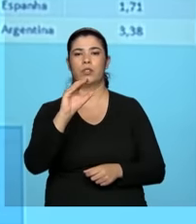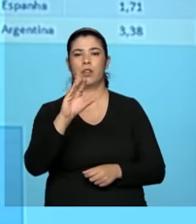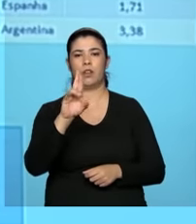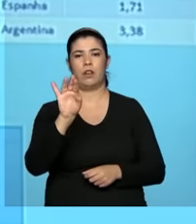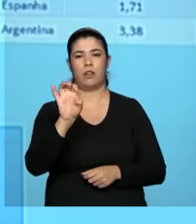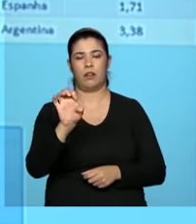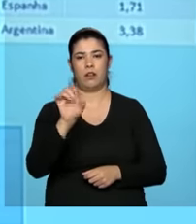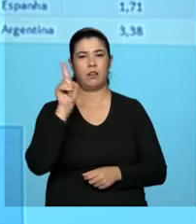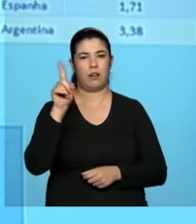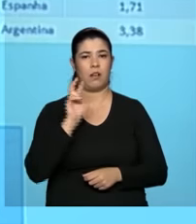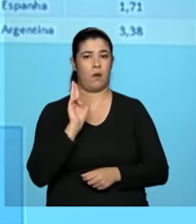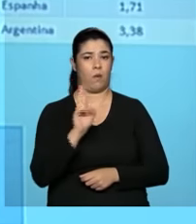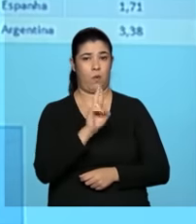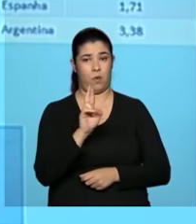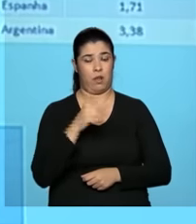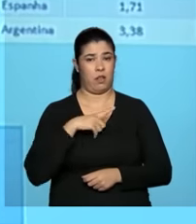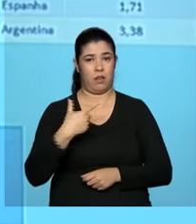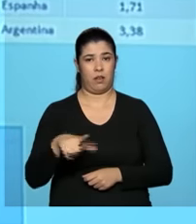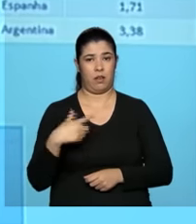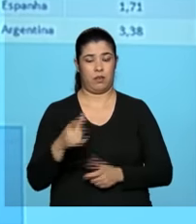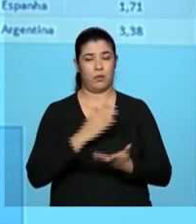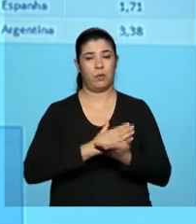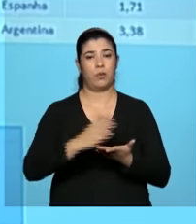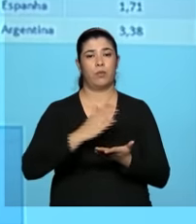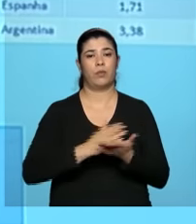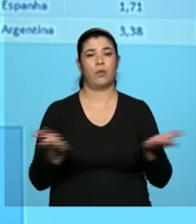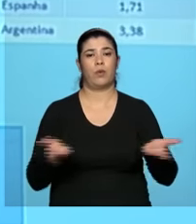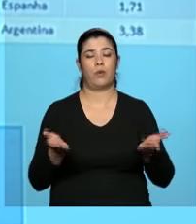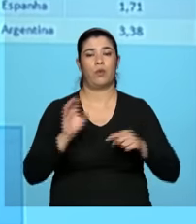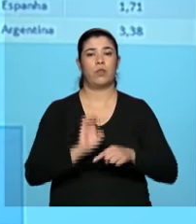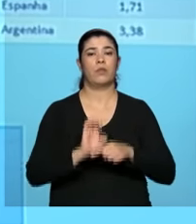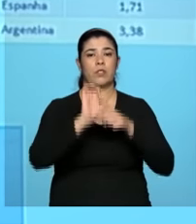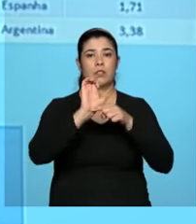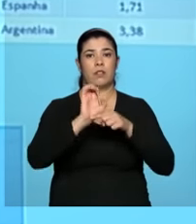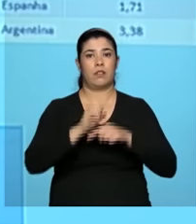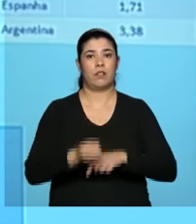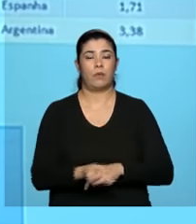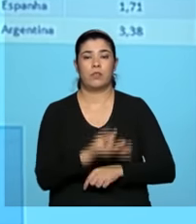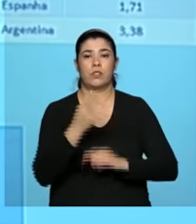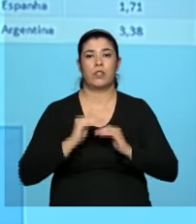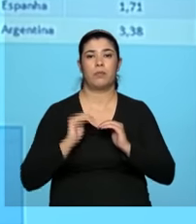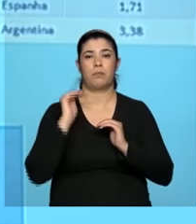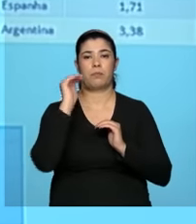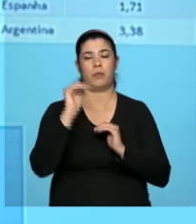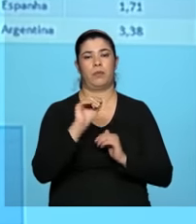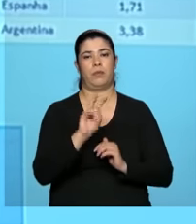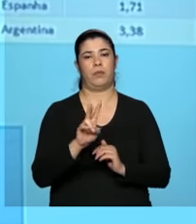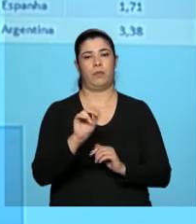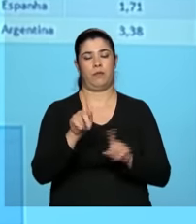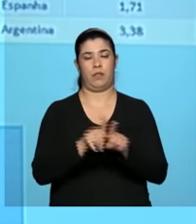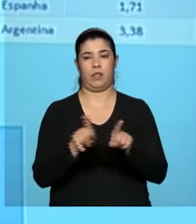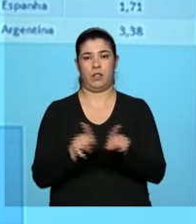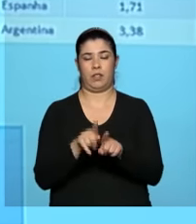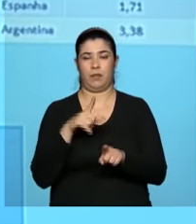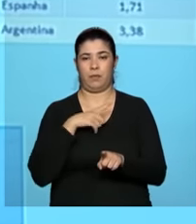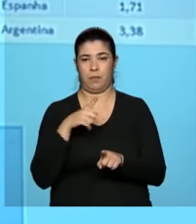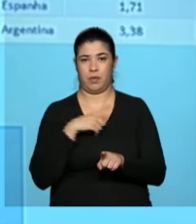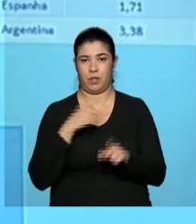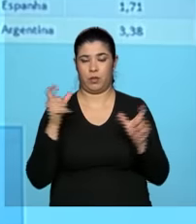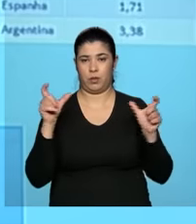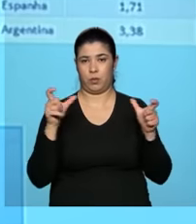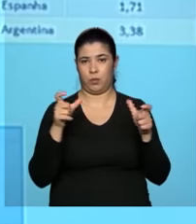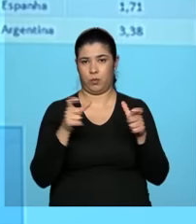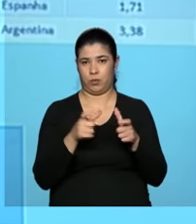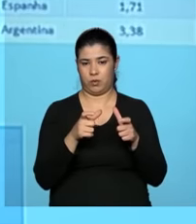tinha quase nada, ele passou a estar nos estados que têm mais vagas. Nós temos também uma redução